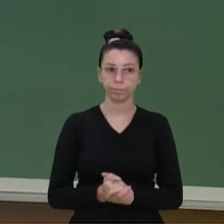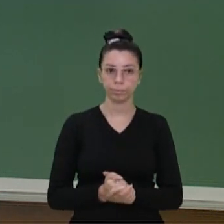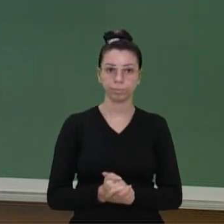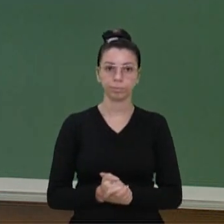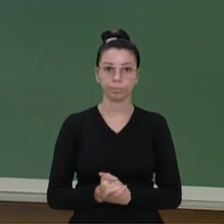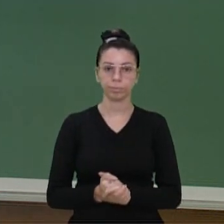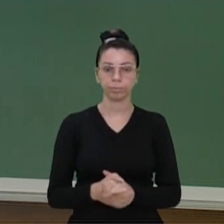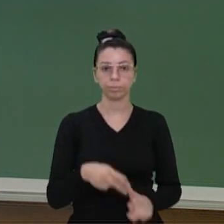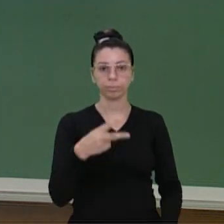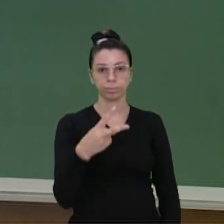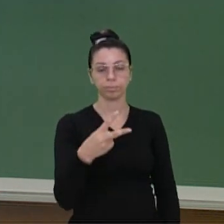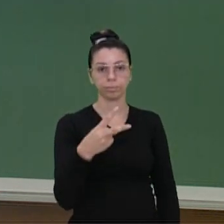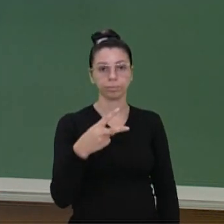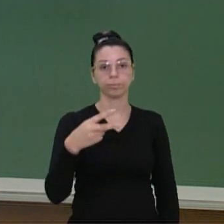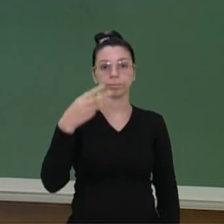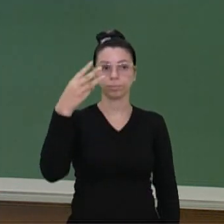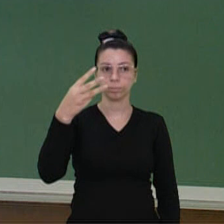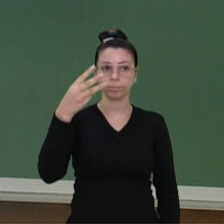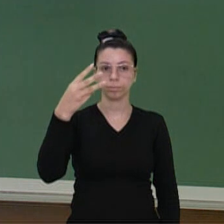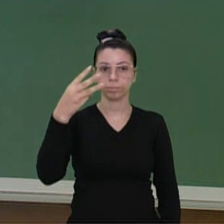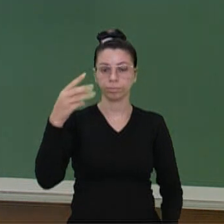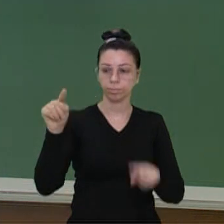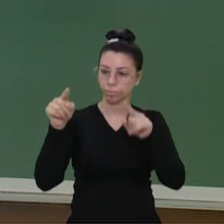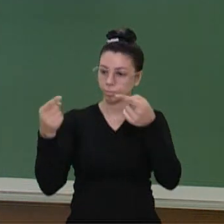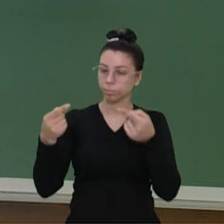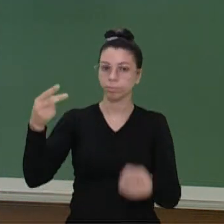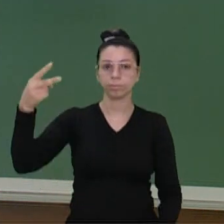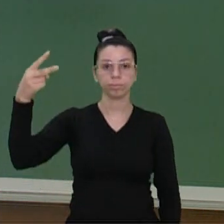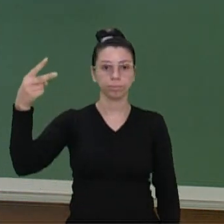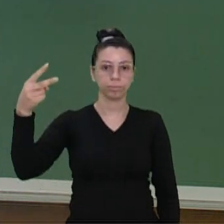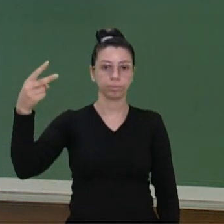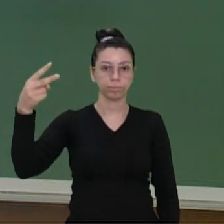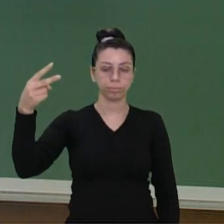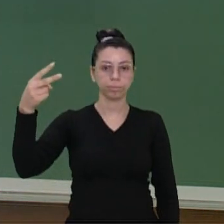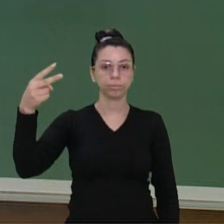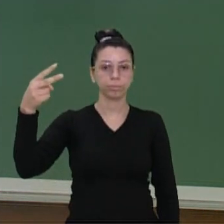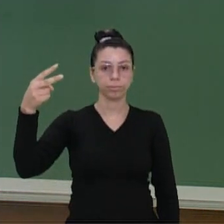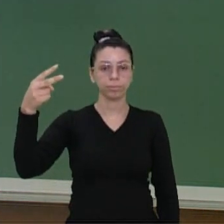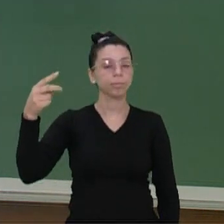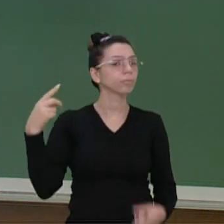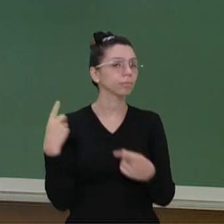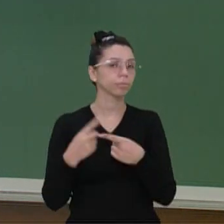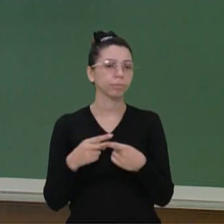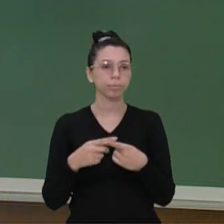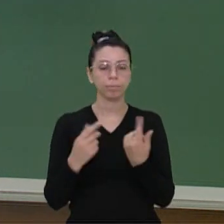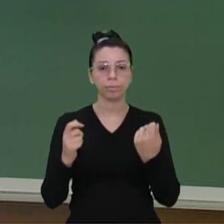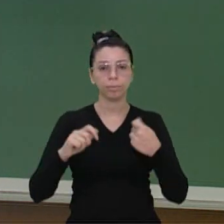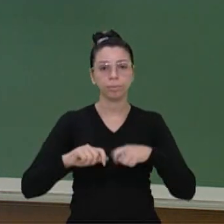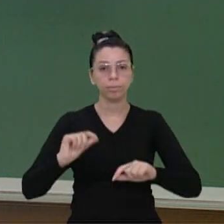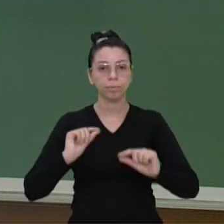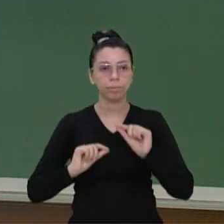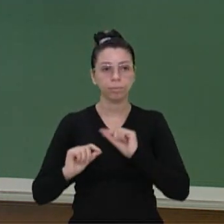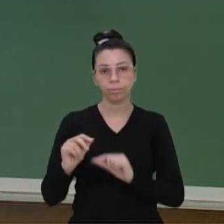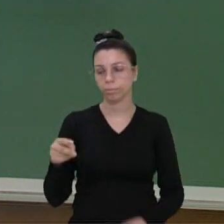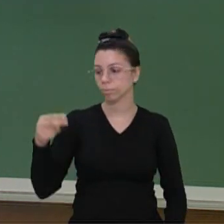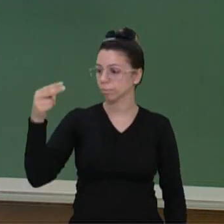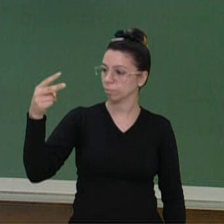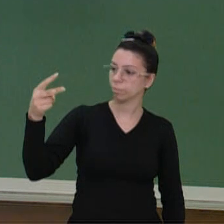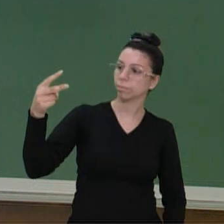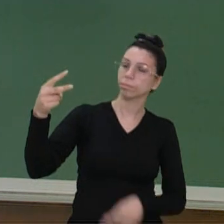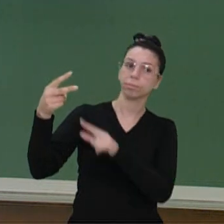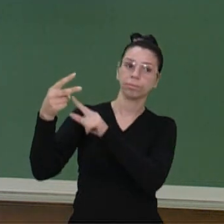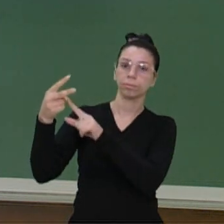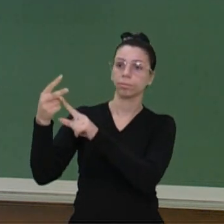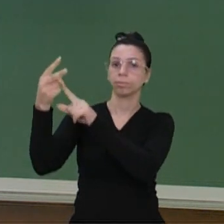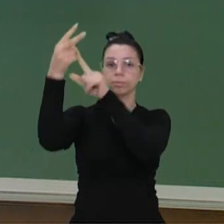2 elevado a 3, isso aqui elevado a 2. Por quê? Porque aí eu fico com o 2 que